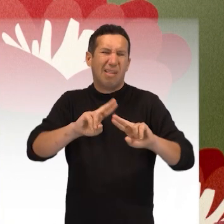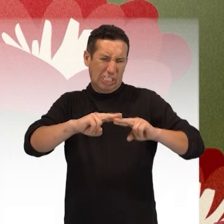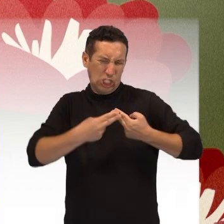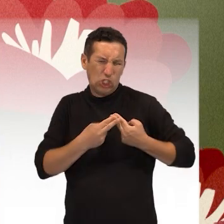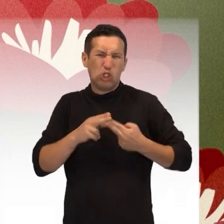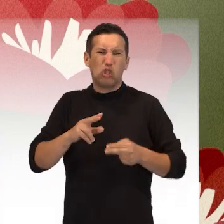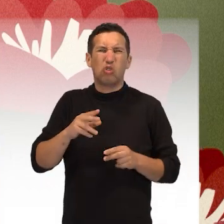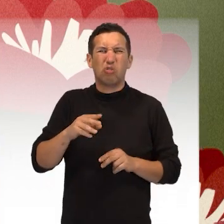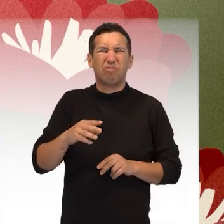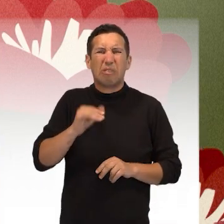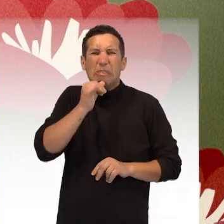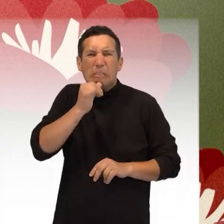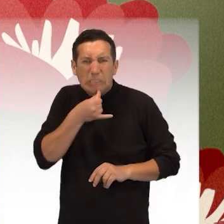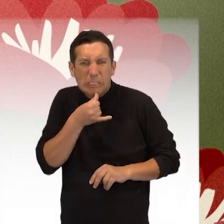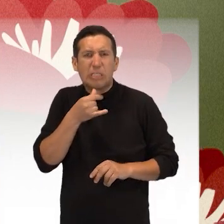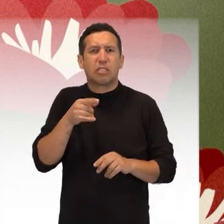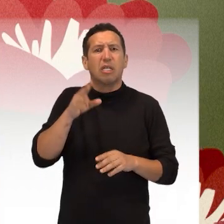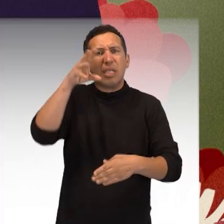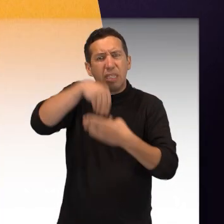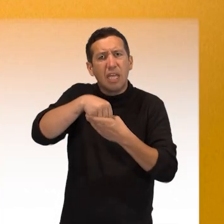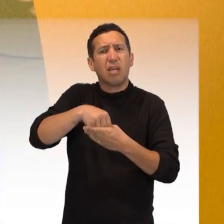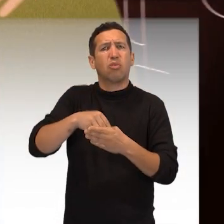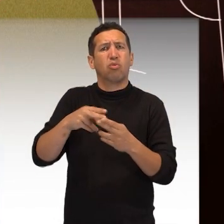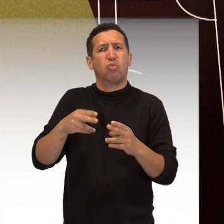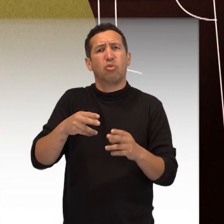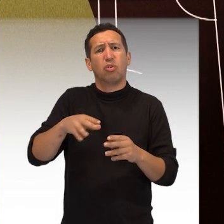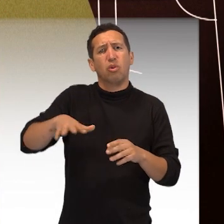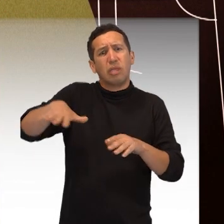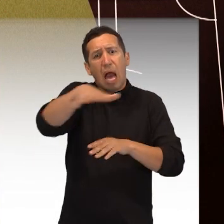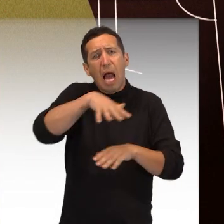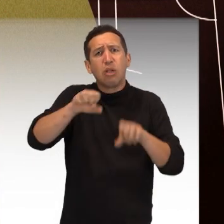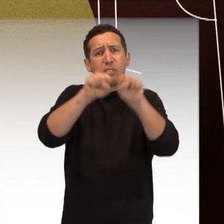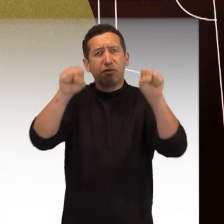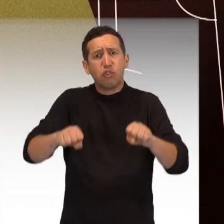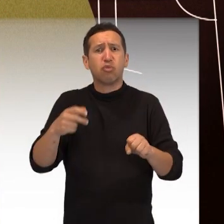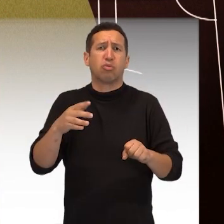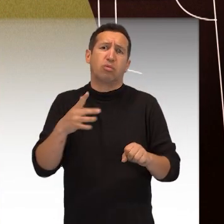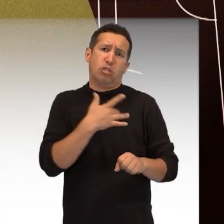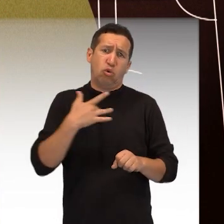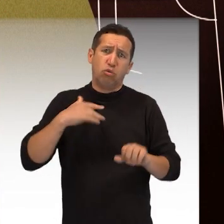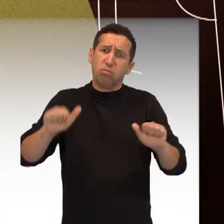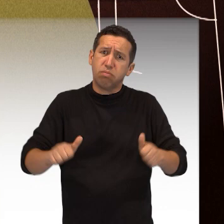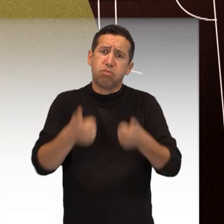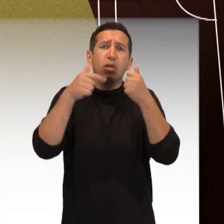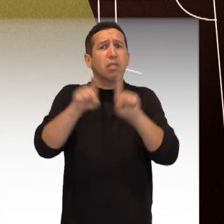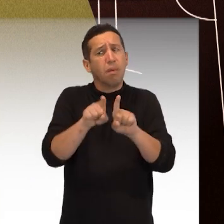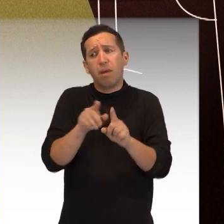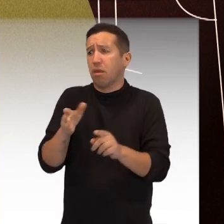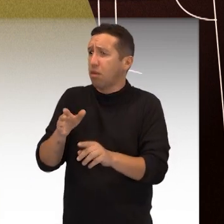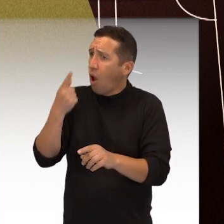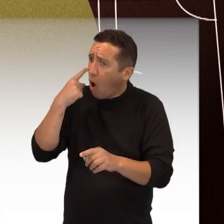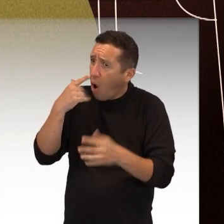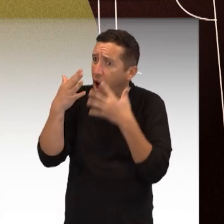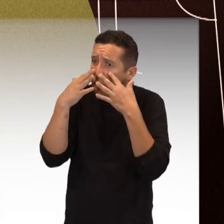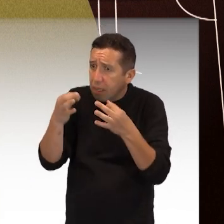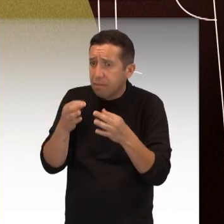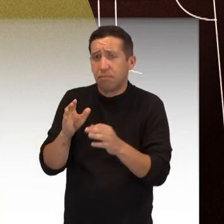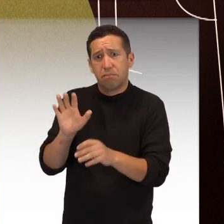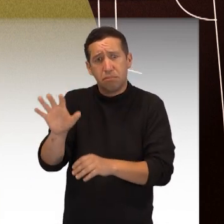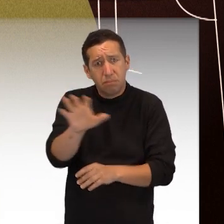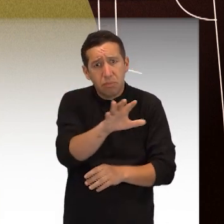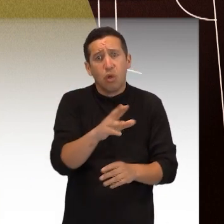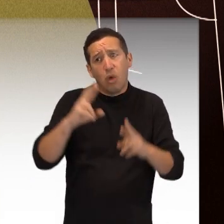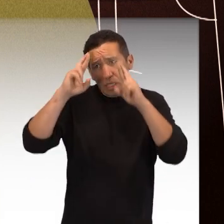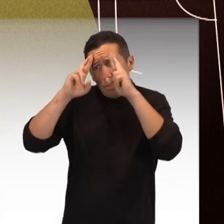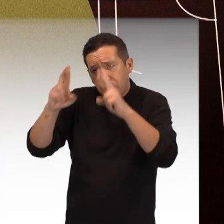famílias enlutadas nos serviços de saúde. Além disso, busca sensibilizar todas as pessoas sobre a importância